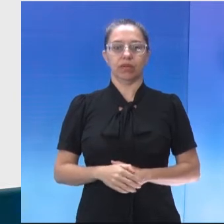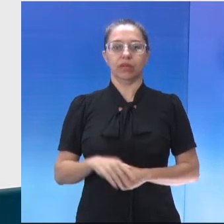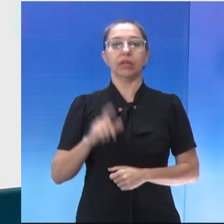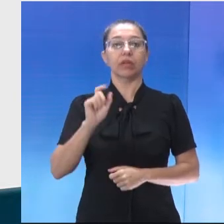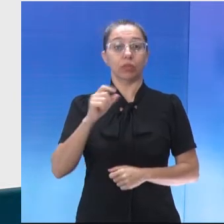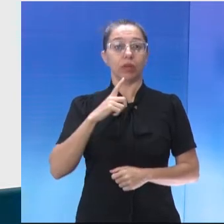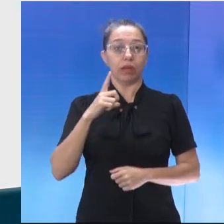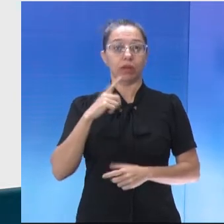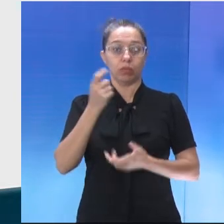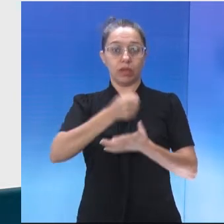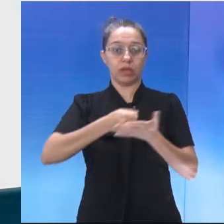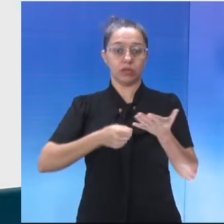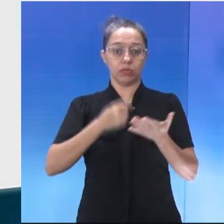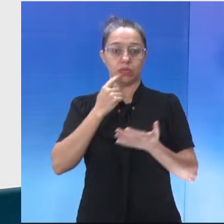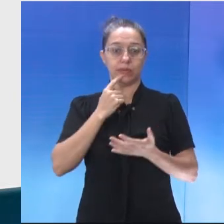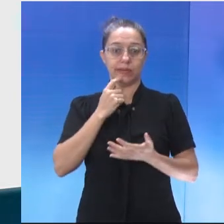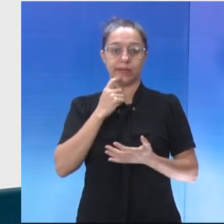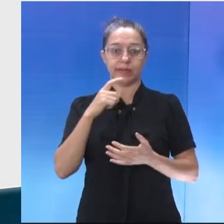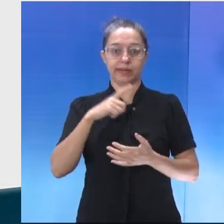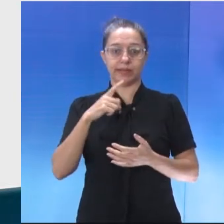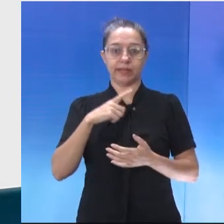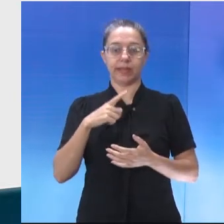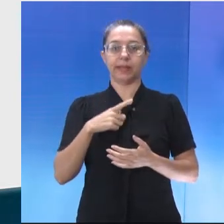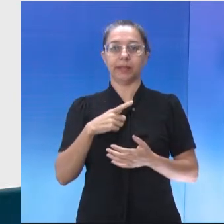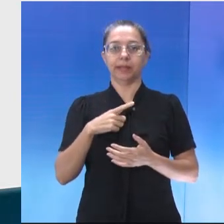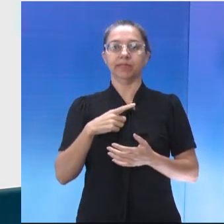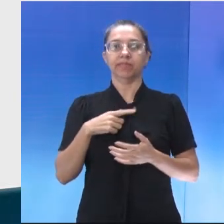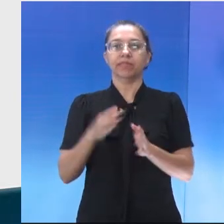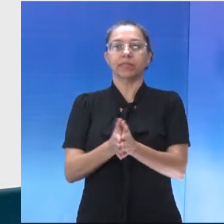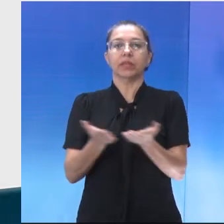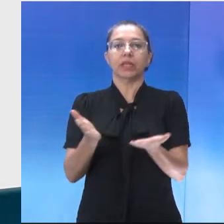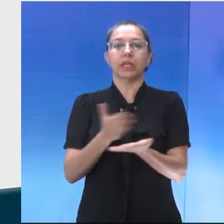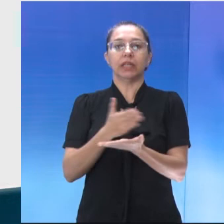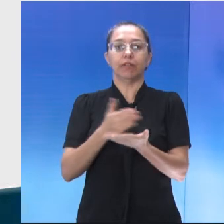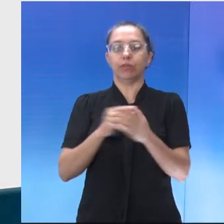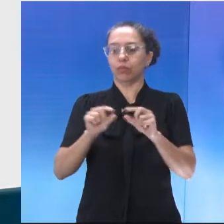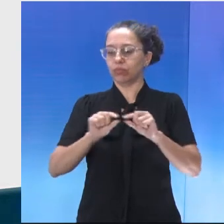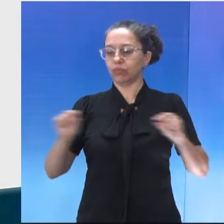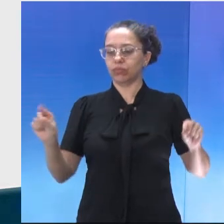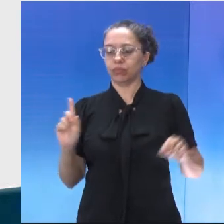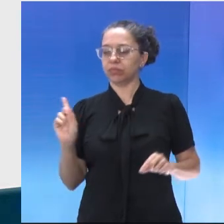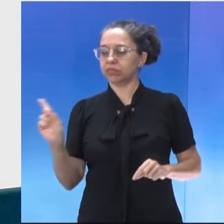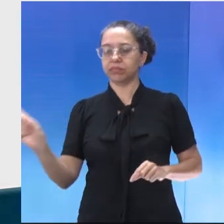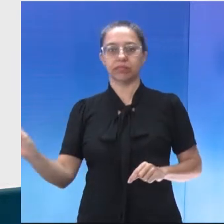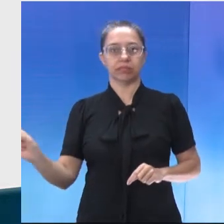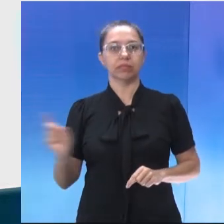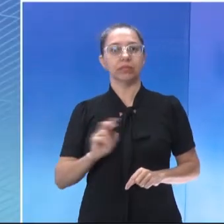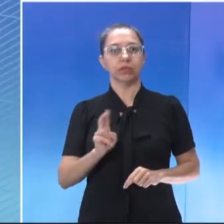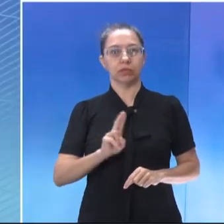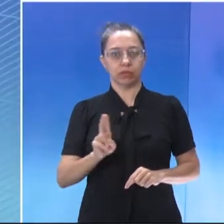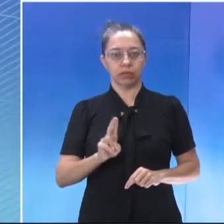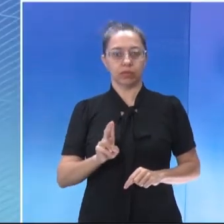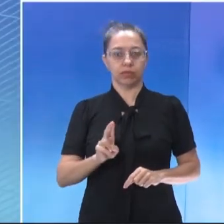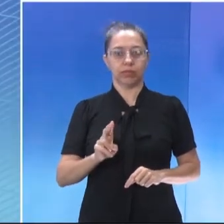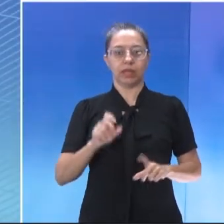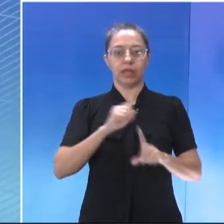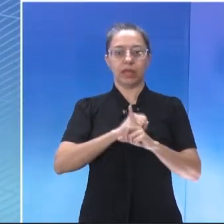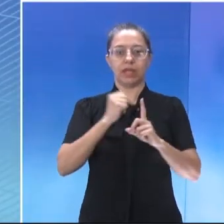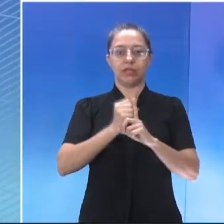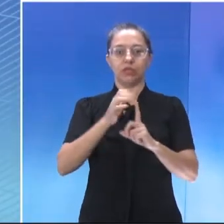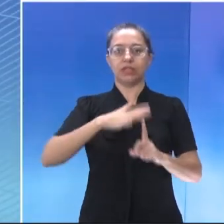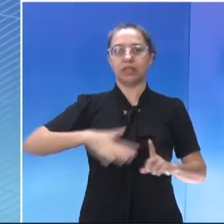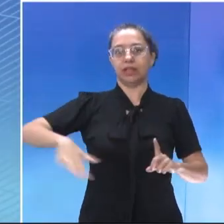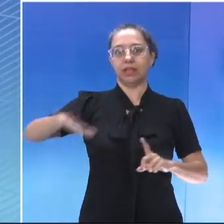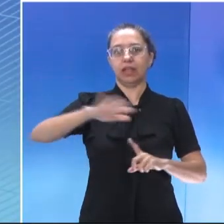tirado esse texto aí. Foi do livro A Sociedade do Espetáculo. Olha, meninos. Olha o